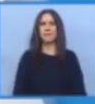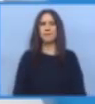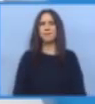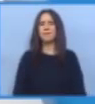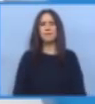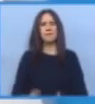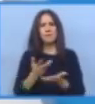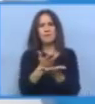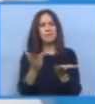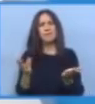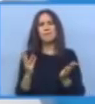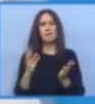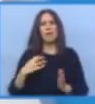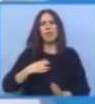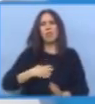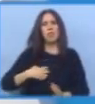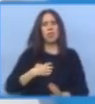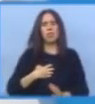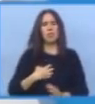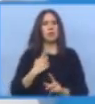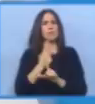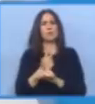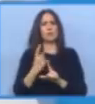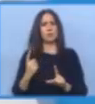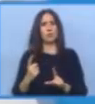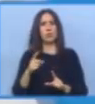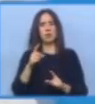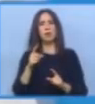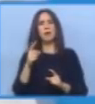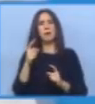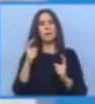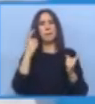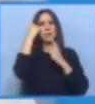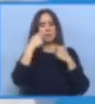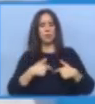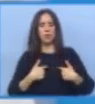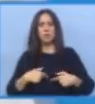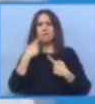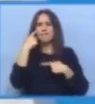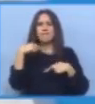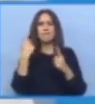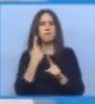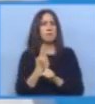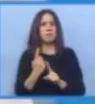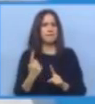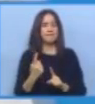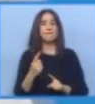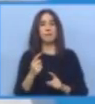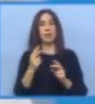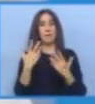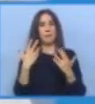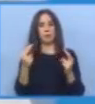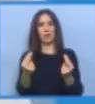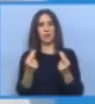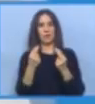estáis perturbados e por que se levantam esses pensamentos nos vossos corações? Vede as minhas